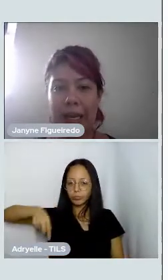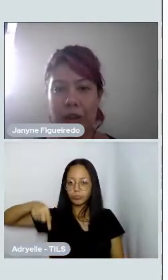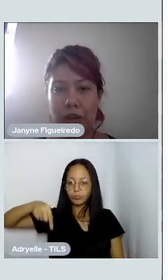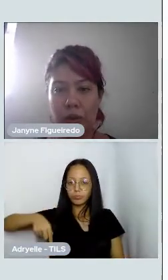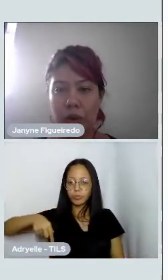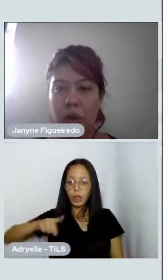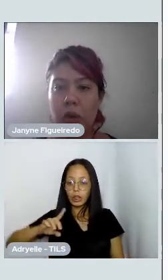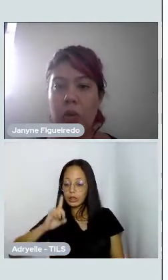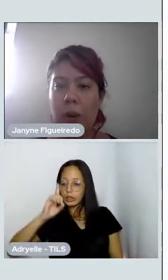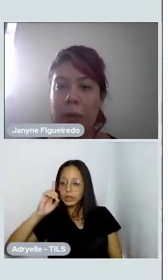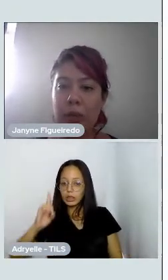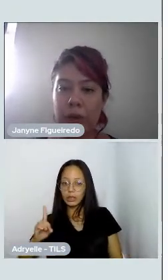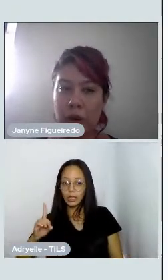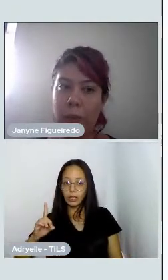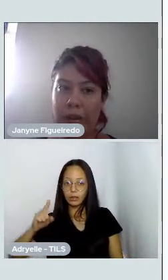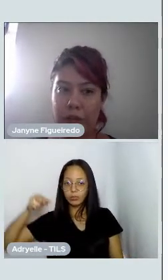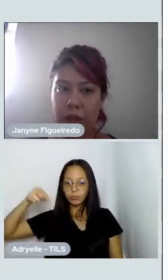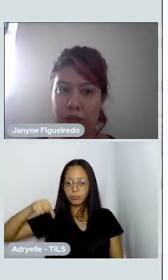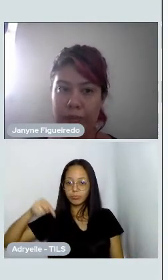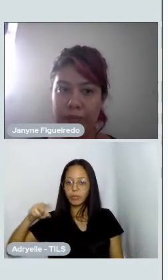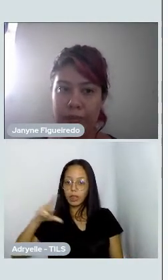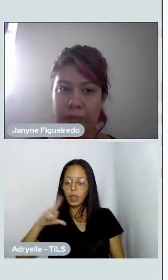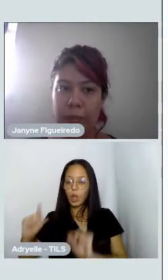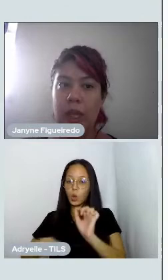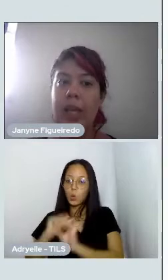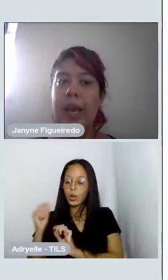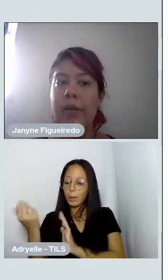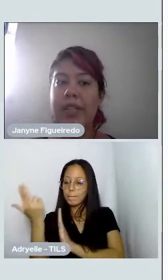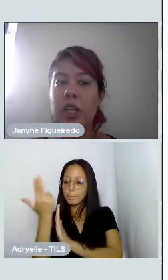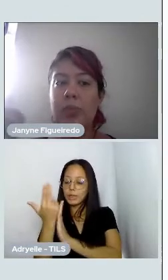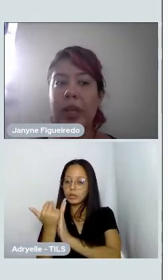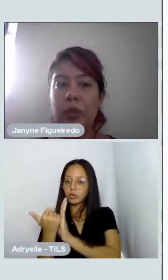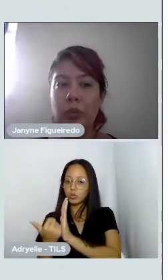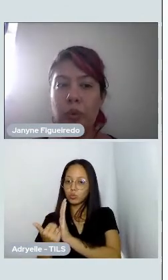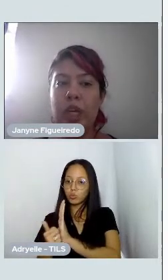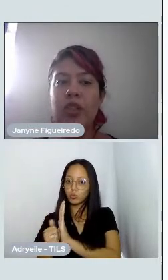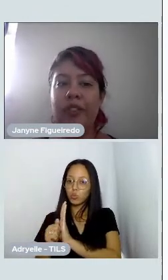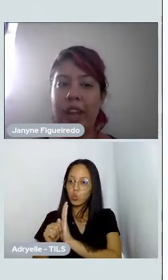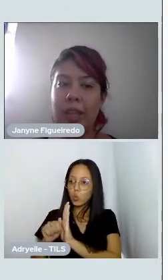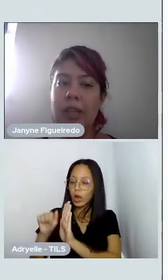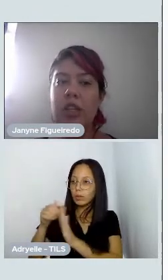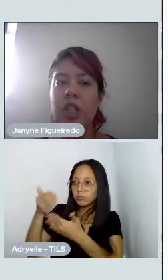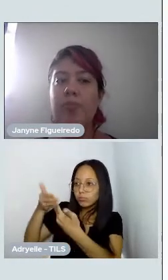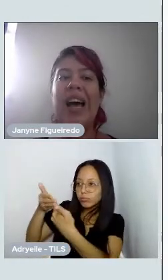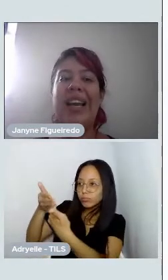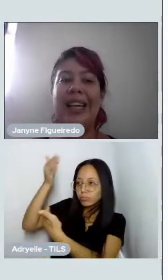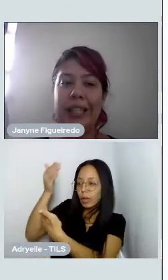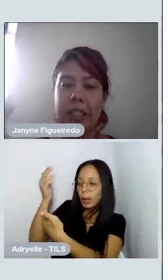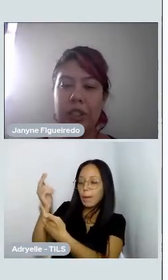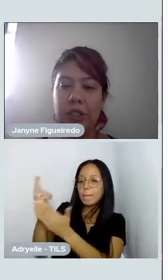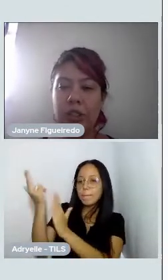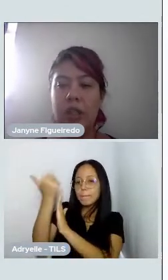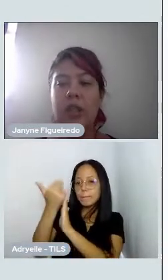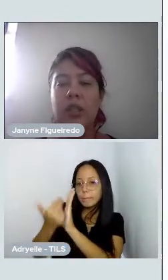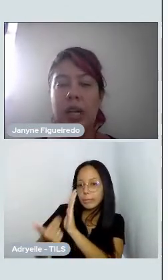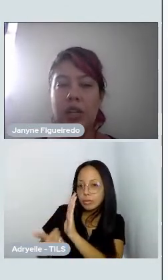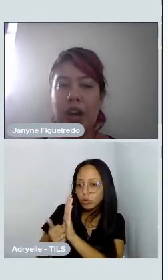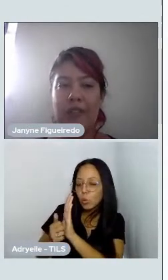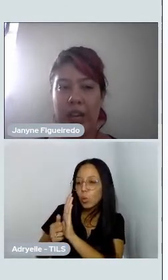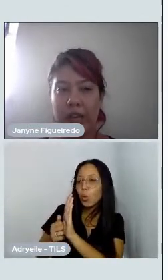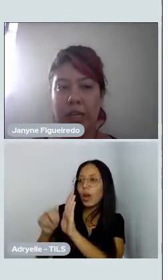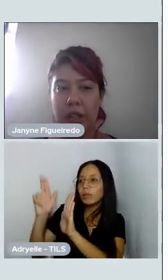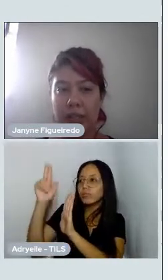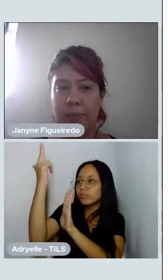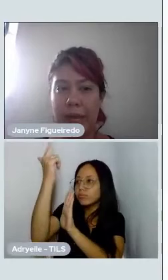lado direito, uma pintura rupestre, que eram essas pinturas feitas nas paredes